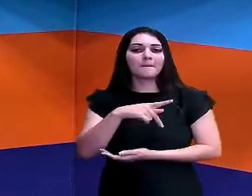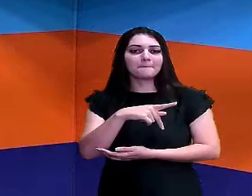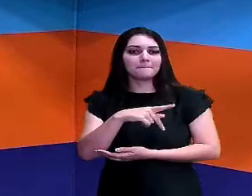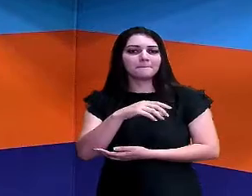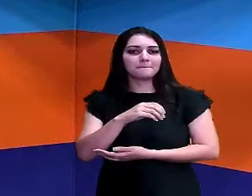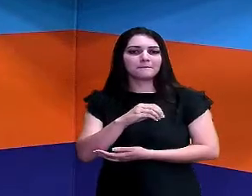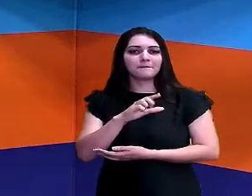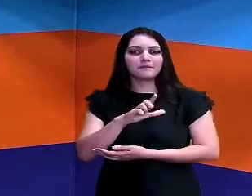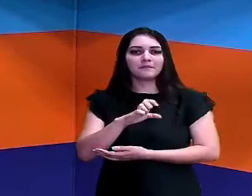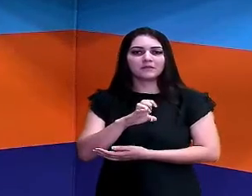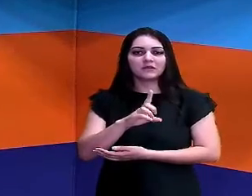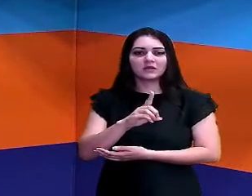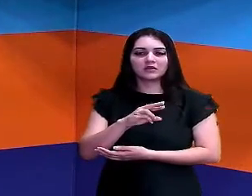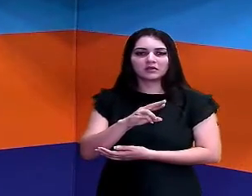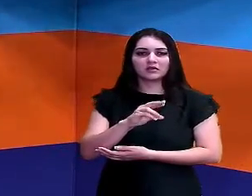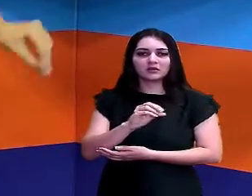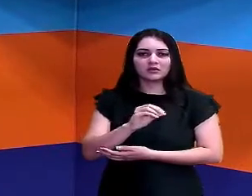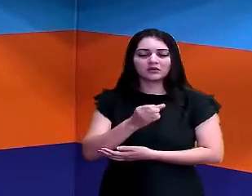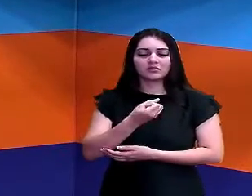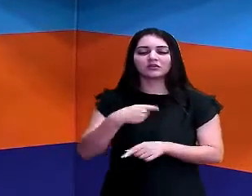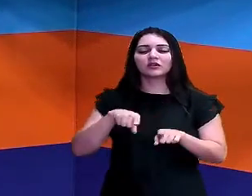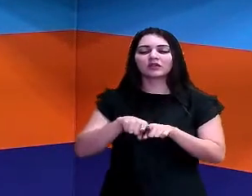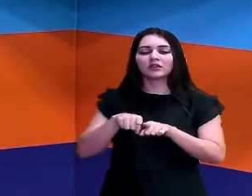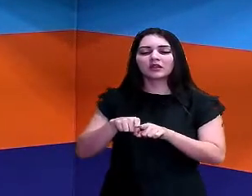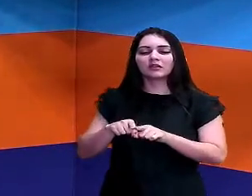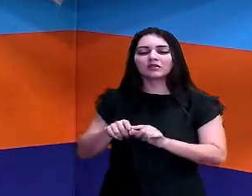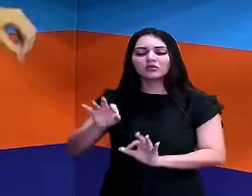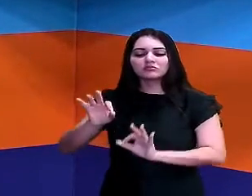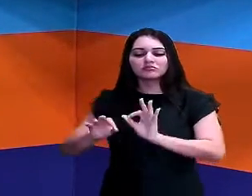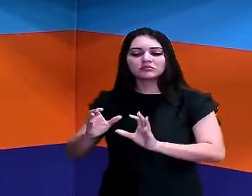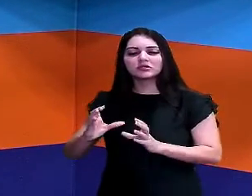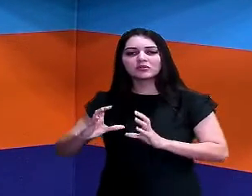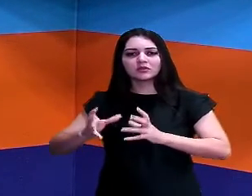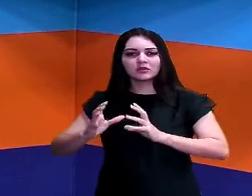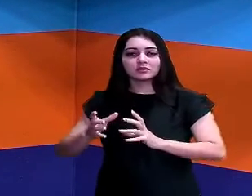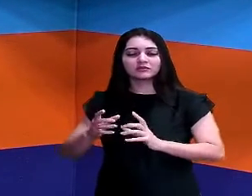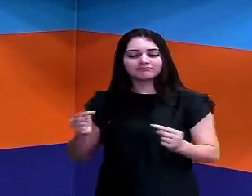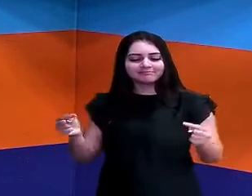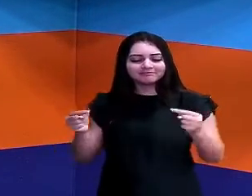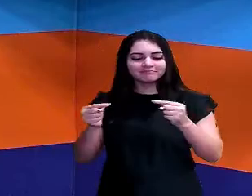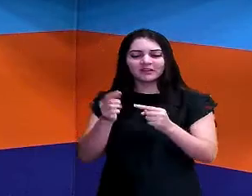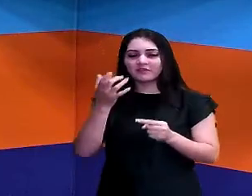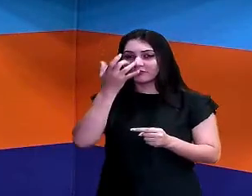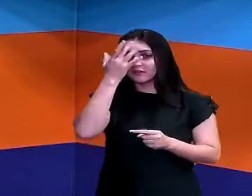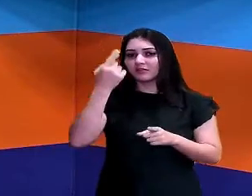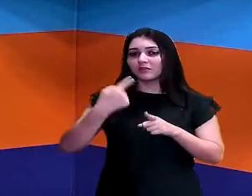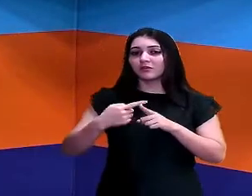poliedros, né? E os corpos redondos. E os corpos redondos é fácil de identificar porque